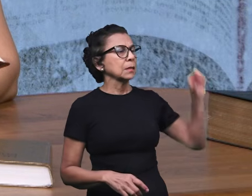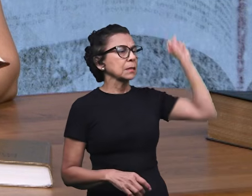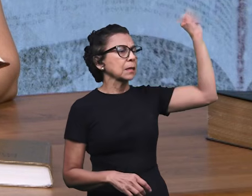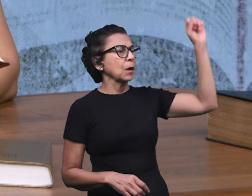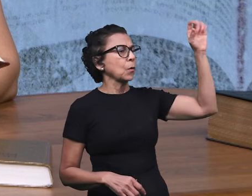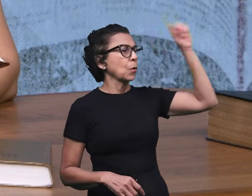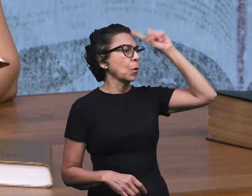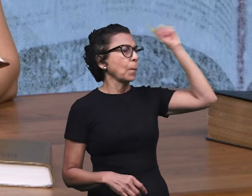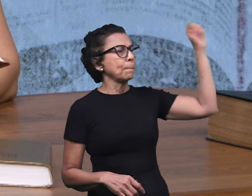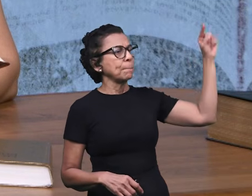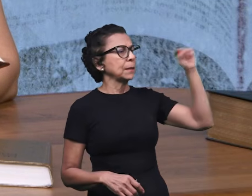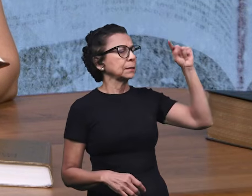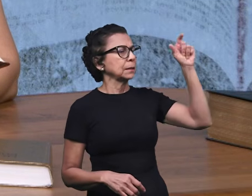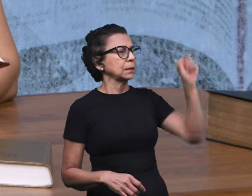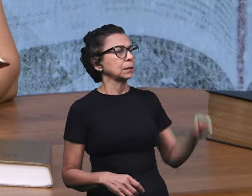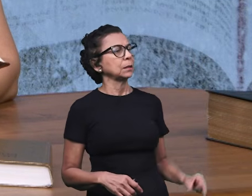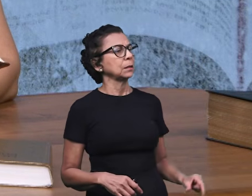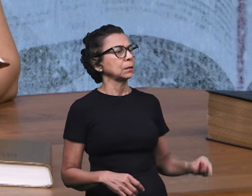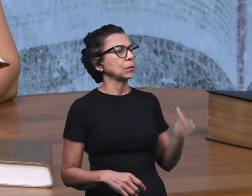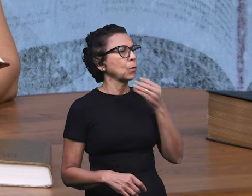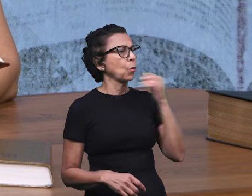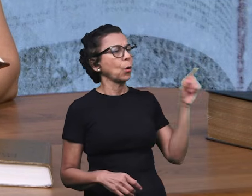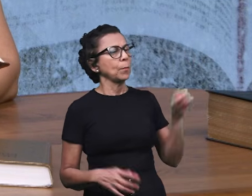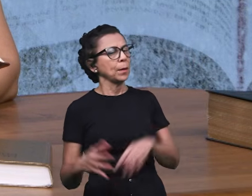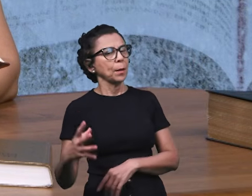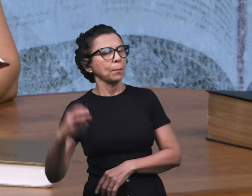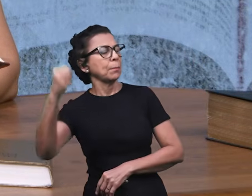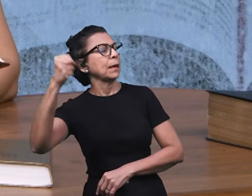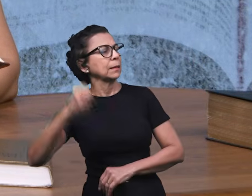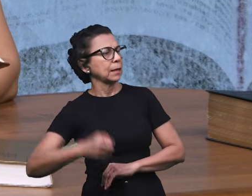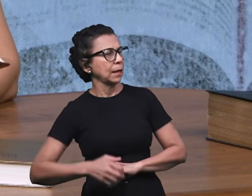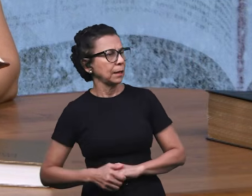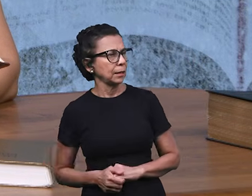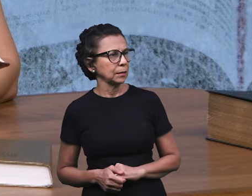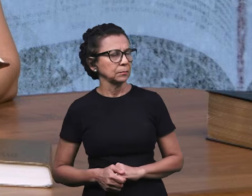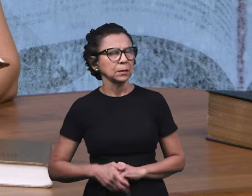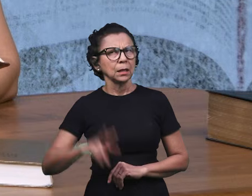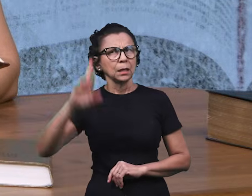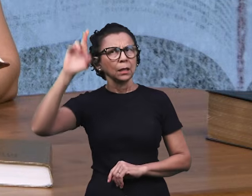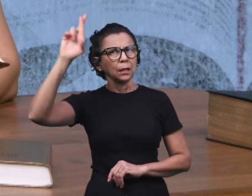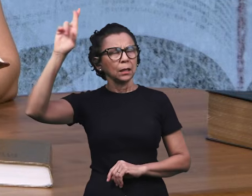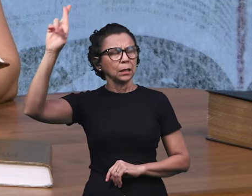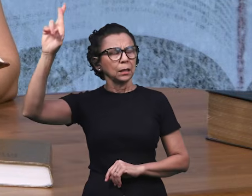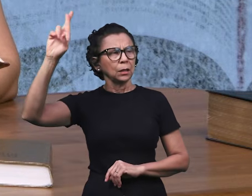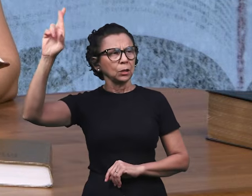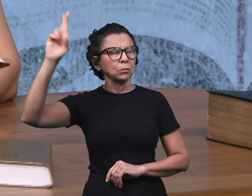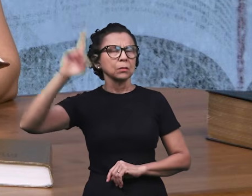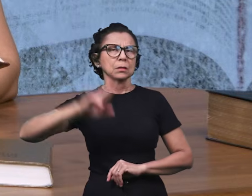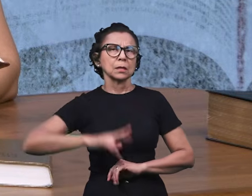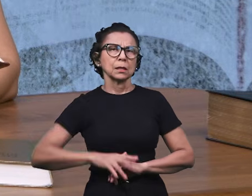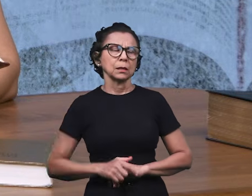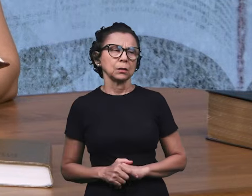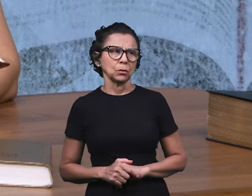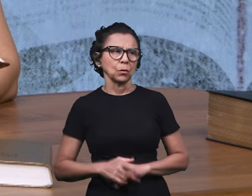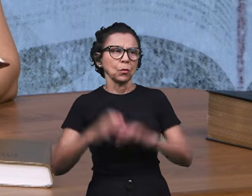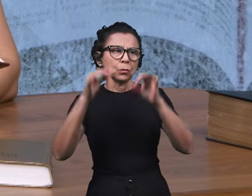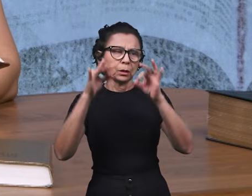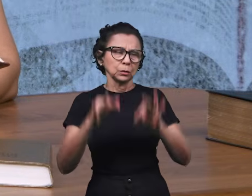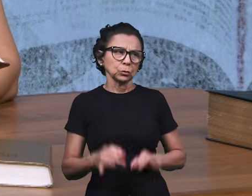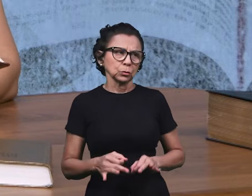e leve-a. O Senhor, porém, pague a cada um a sua justiça e a sua